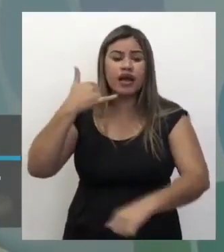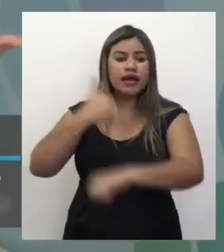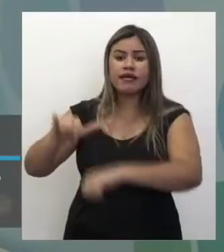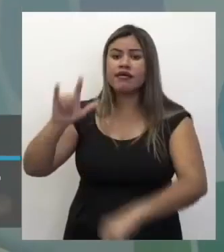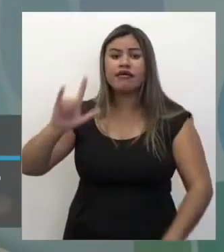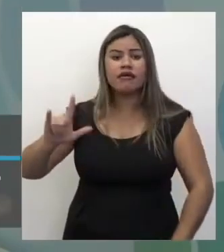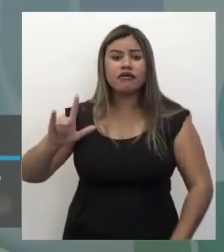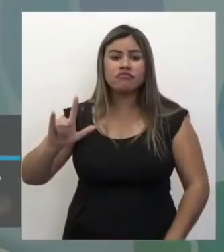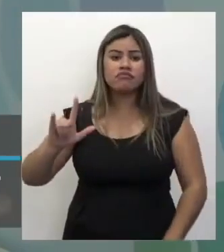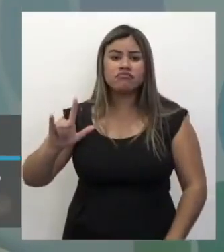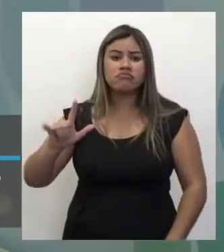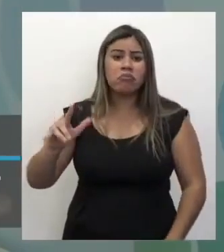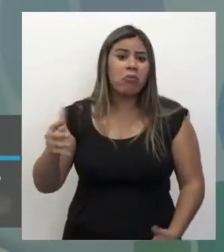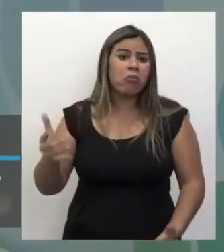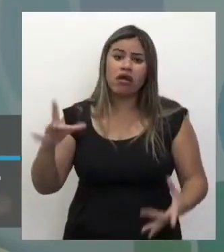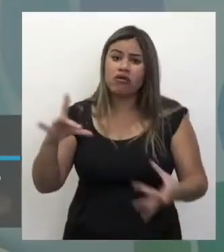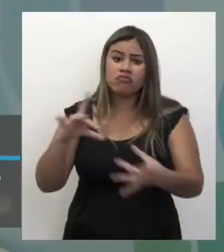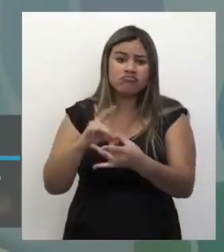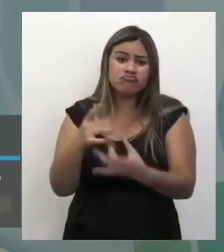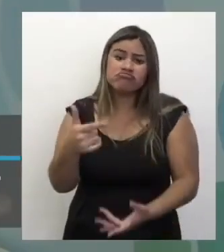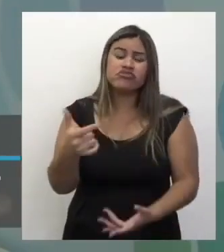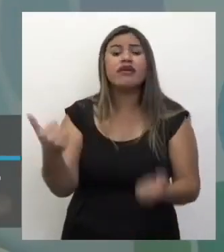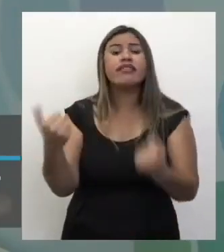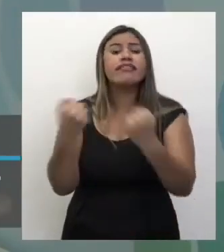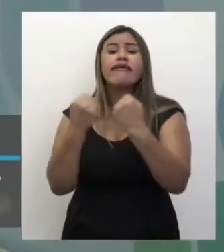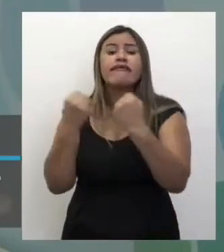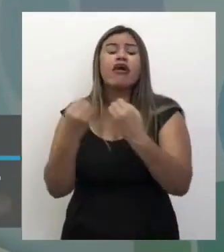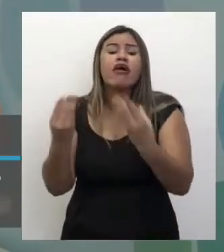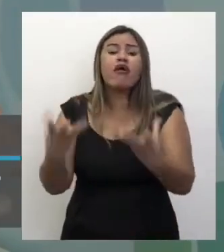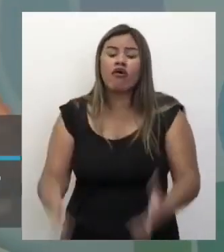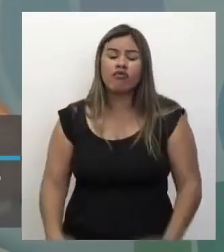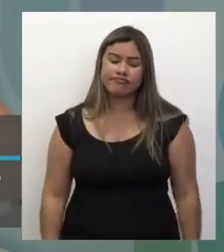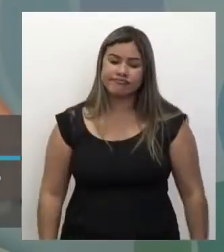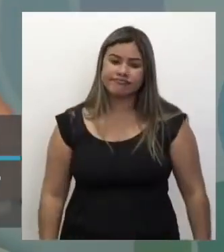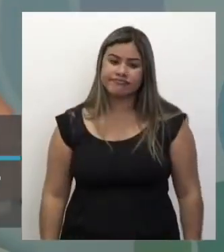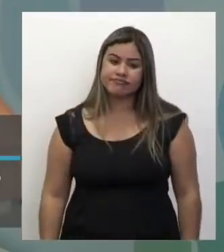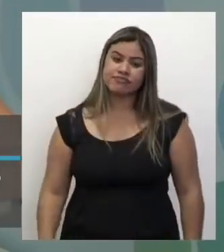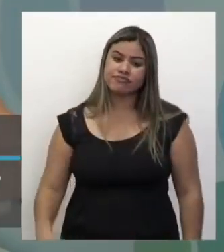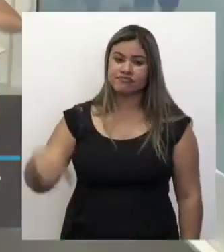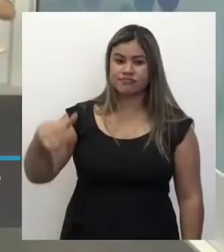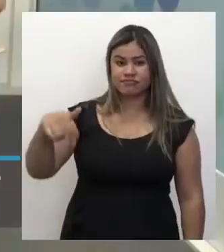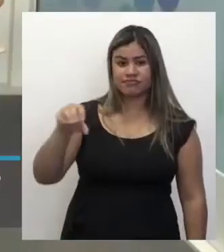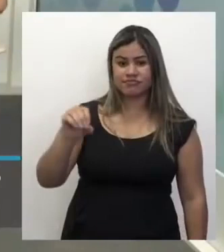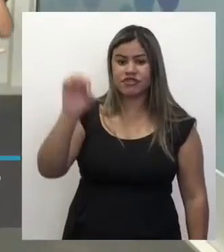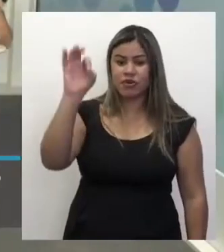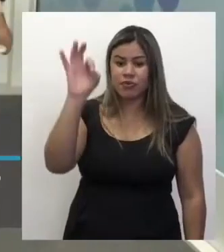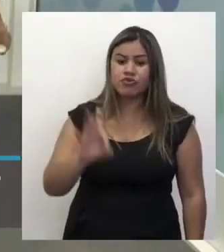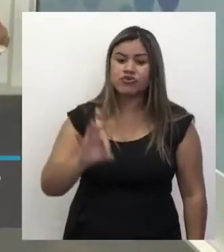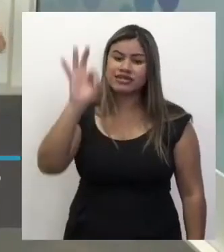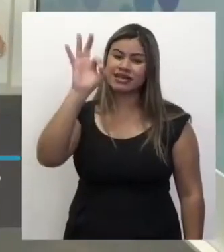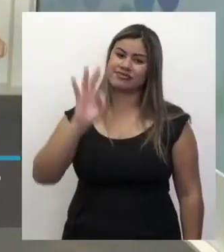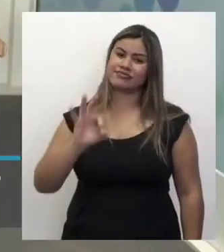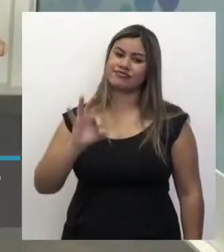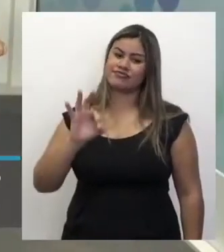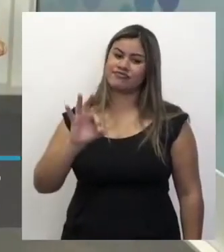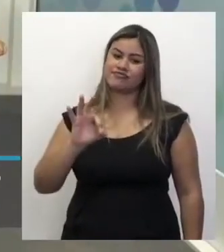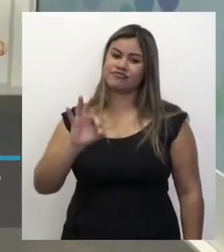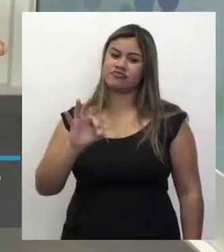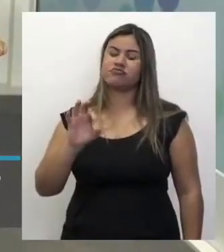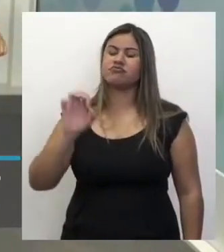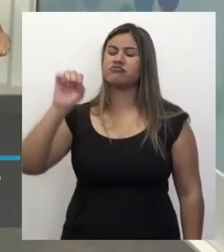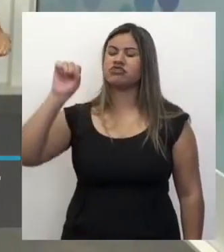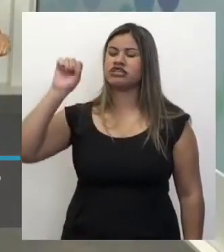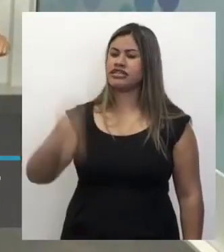nenhum enlace. E aí você vai defender como isso? 70%, Andréia. 70% falou